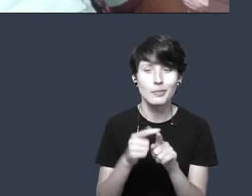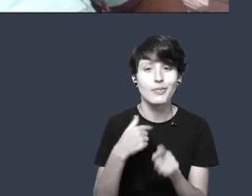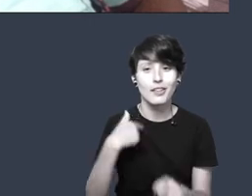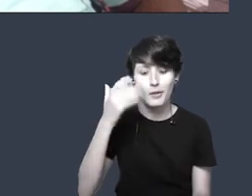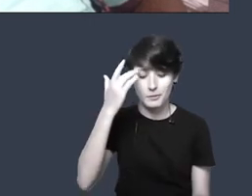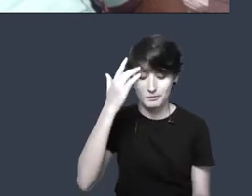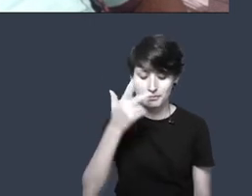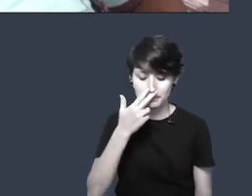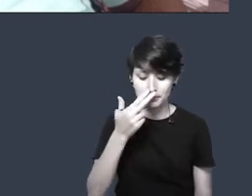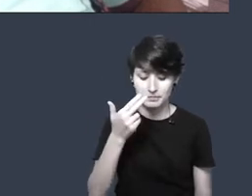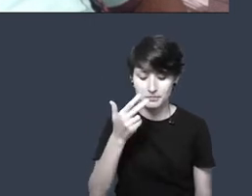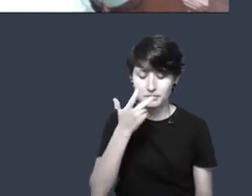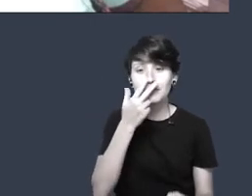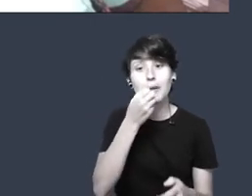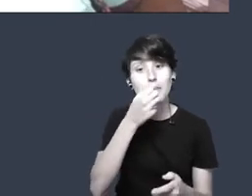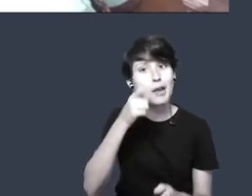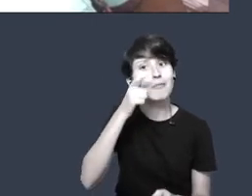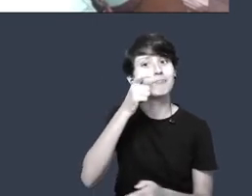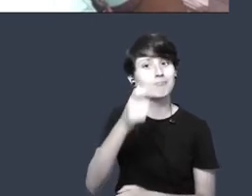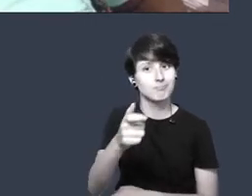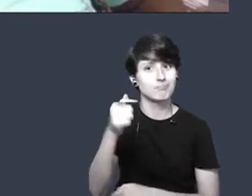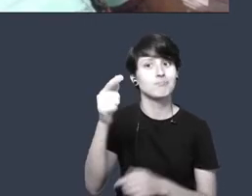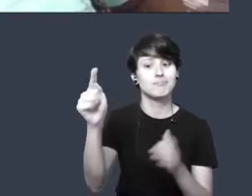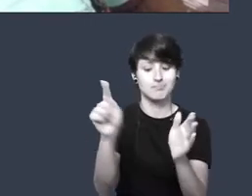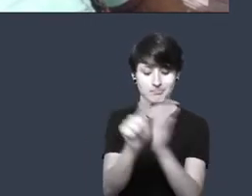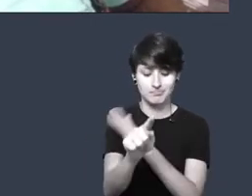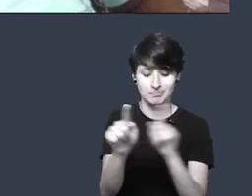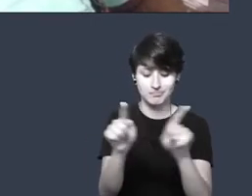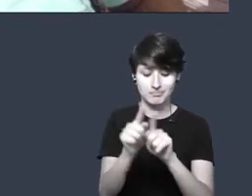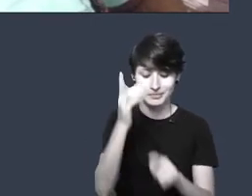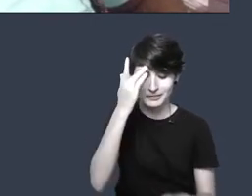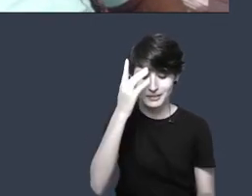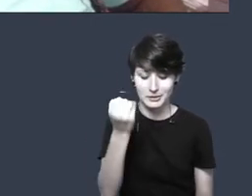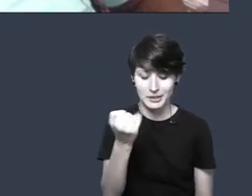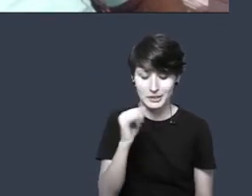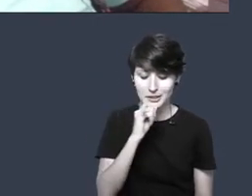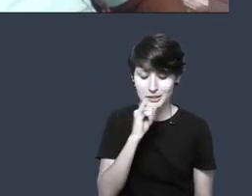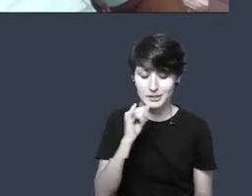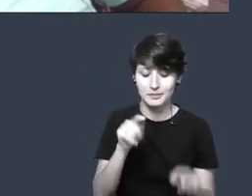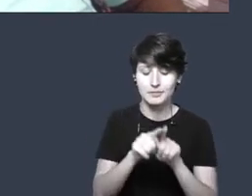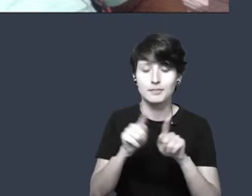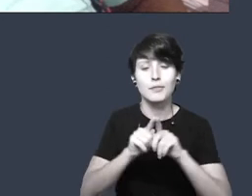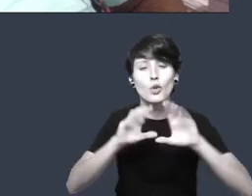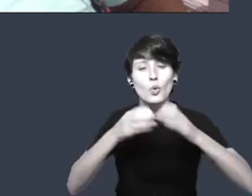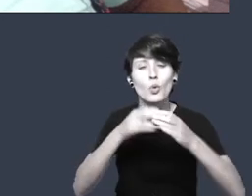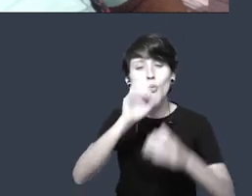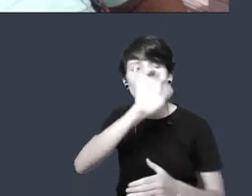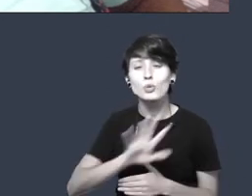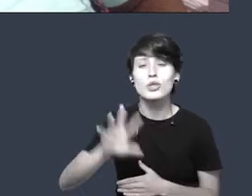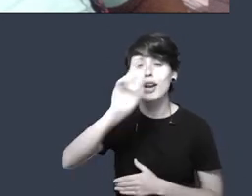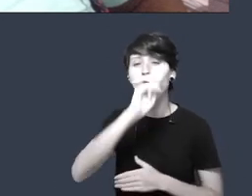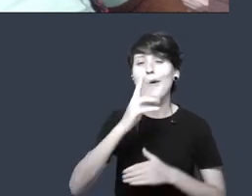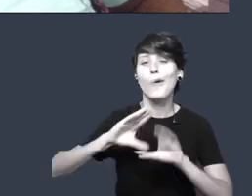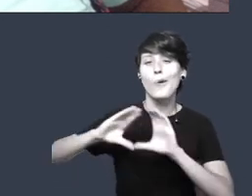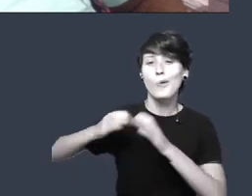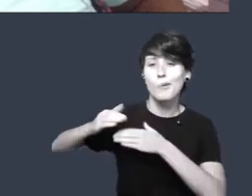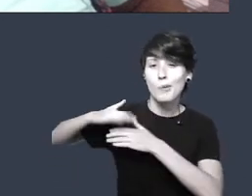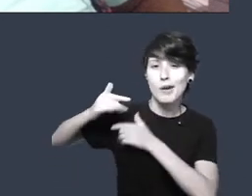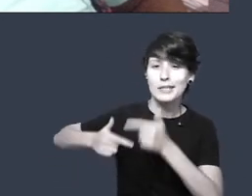Essa pergunta do Fernando é interessante. Eu não sei se o Fernando está se referindo a qualquer grupos em geral ou grupo mais em relação ao